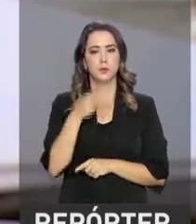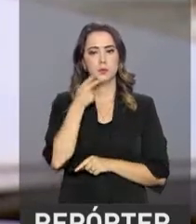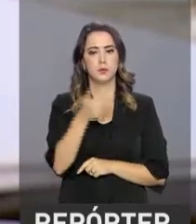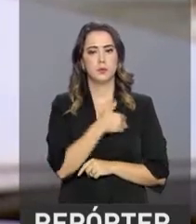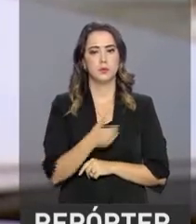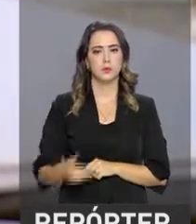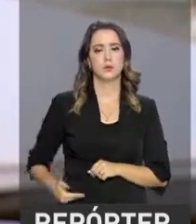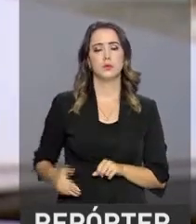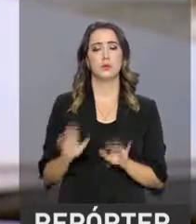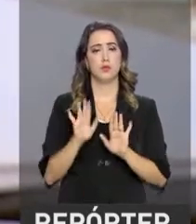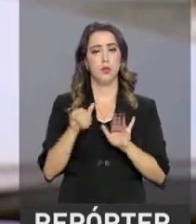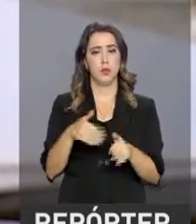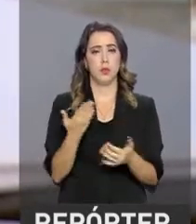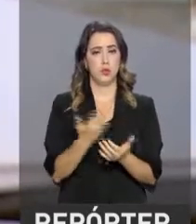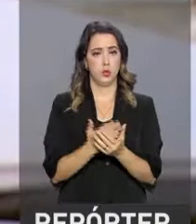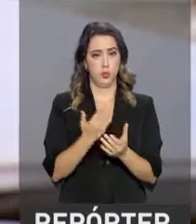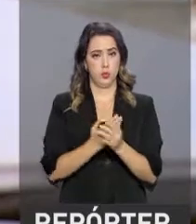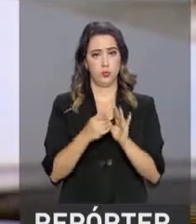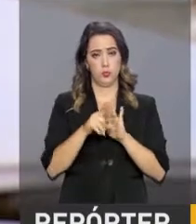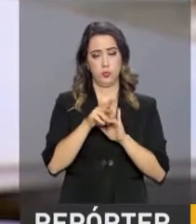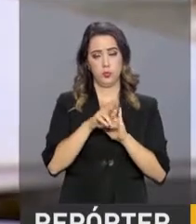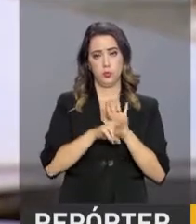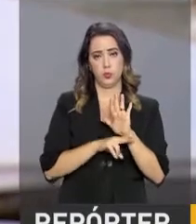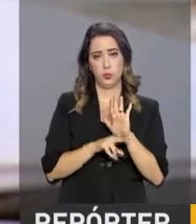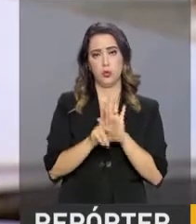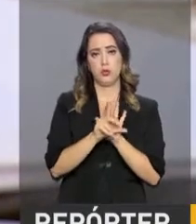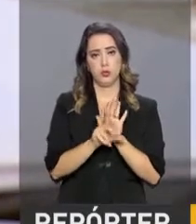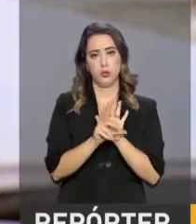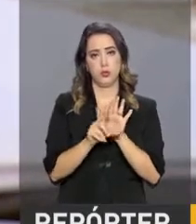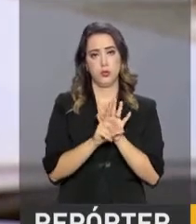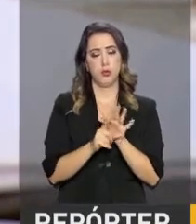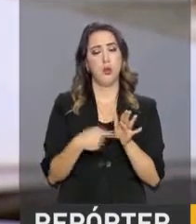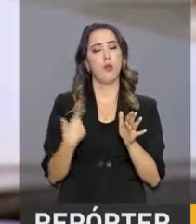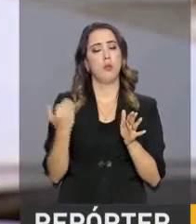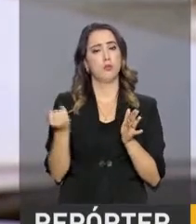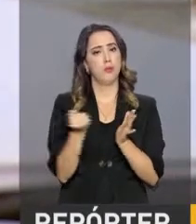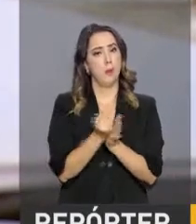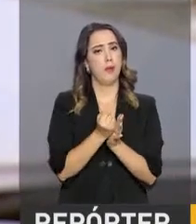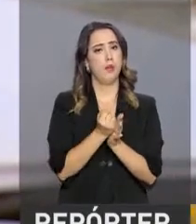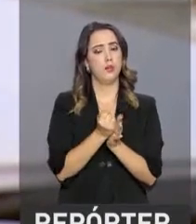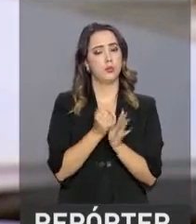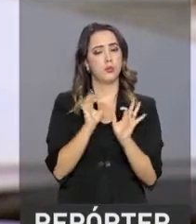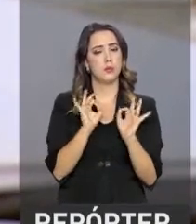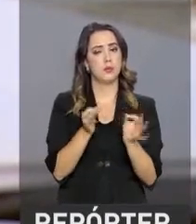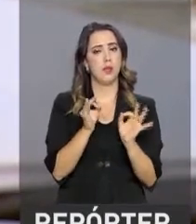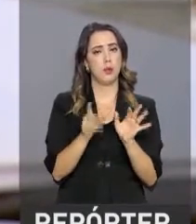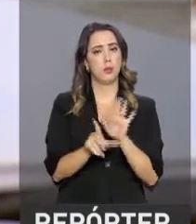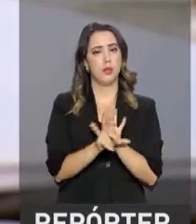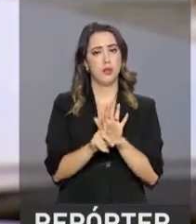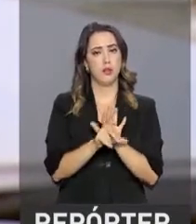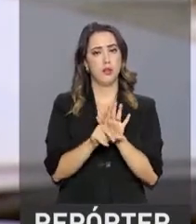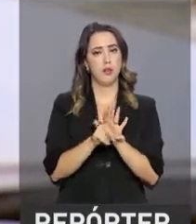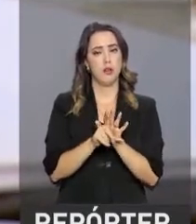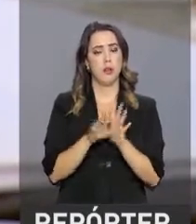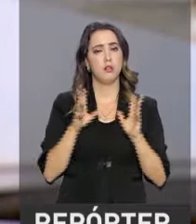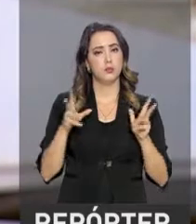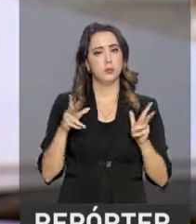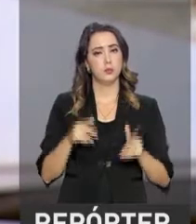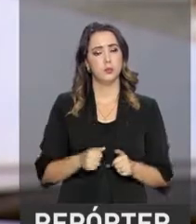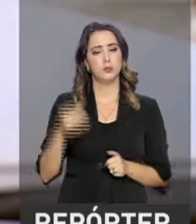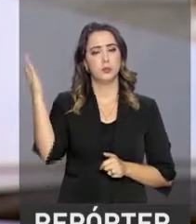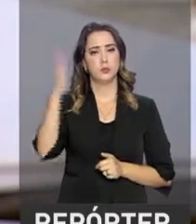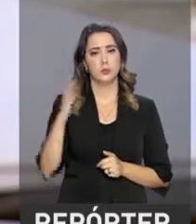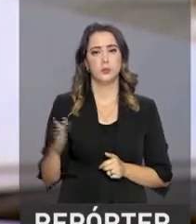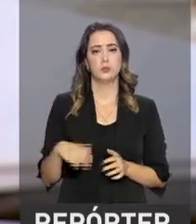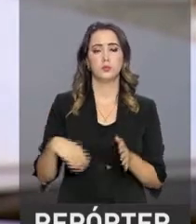finalizando um projeto de lei para modernizar o marco legal do saneamento no país e incentivar investimentos. E lembrou de